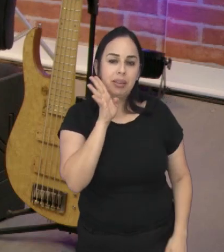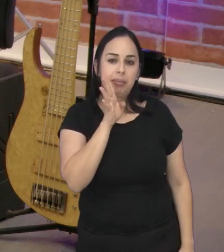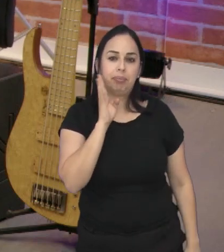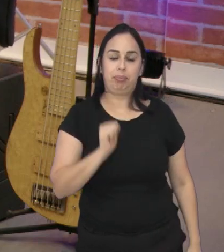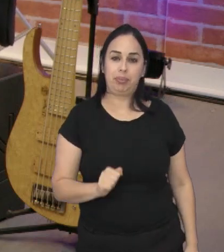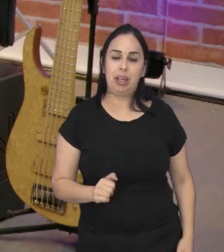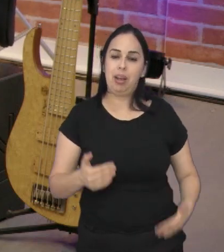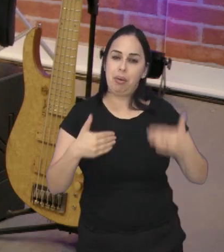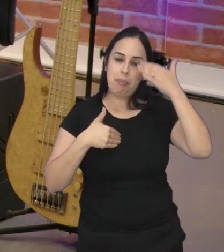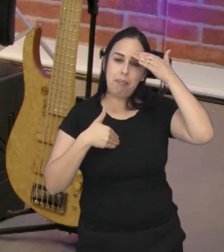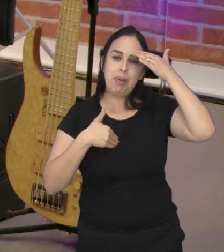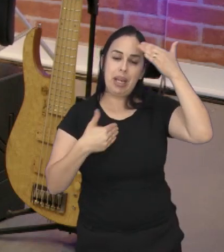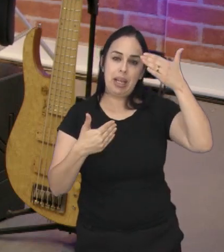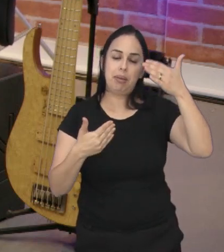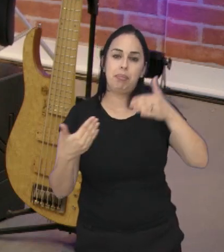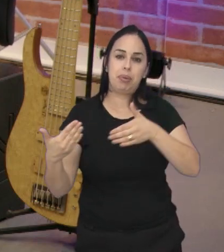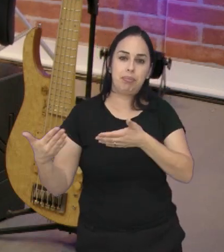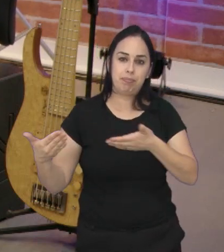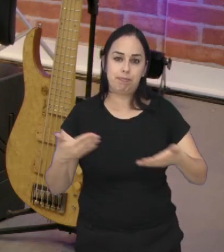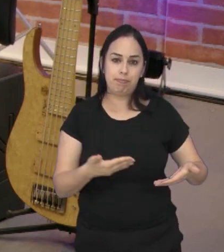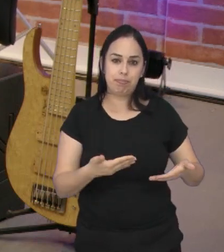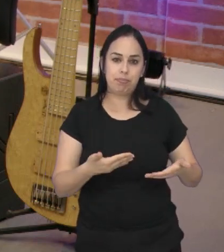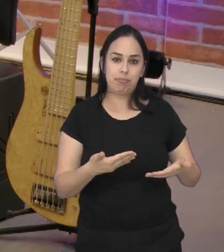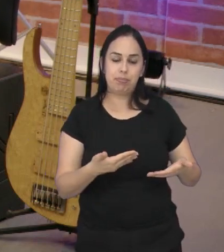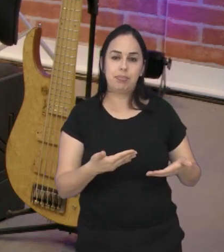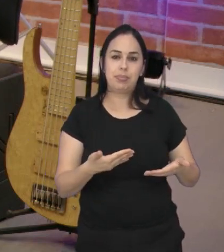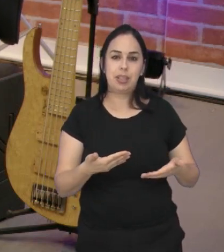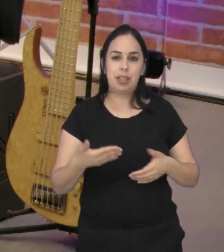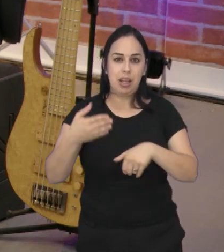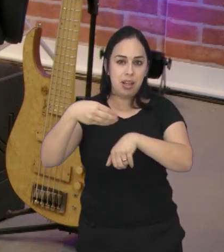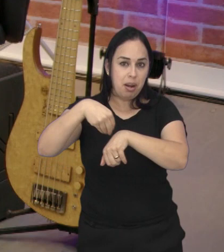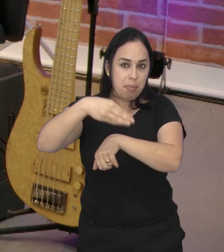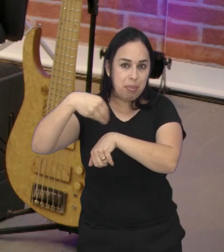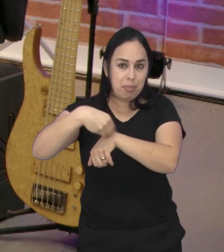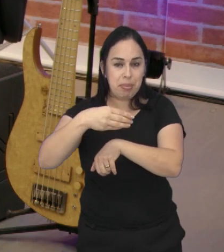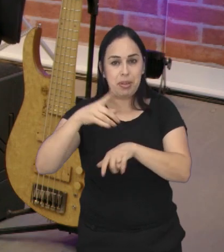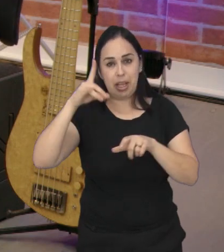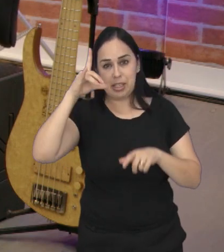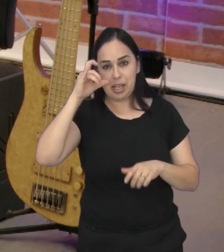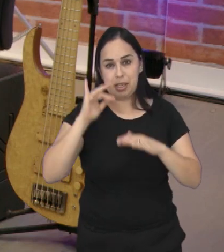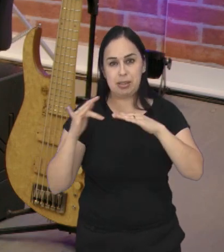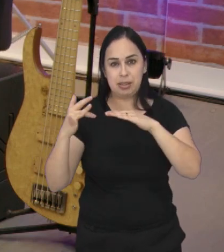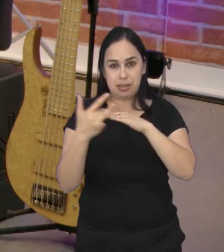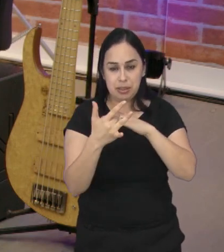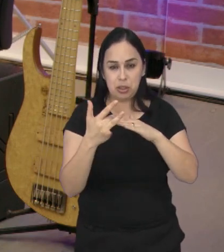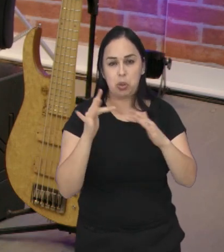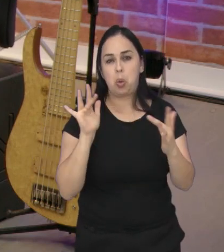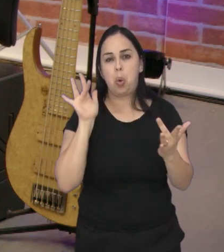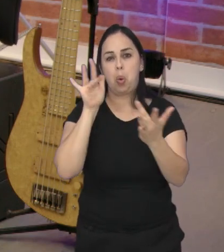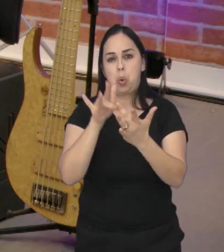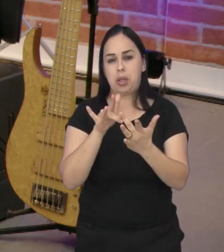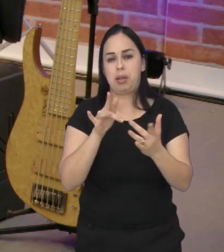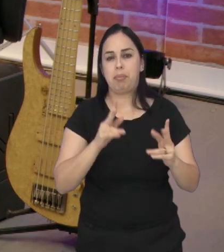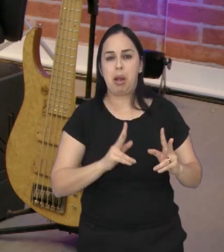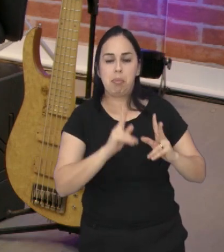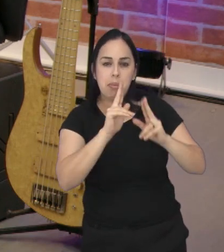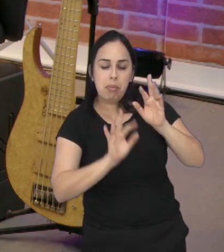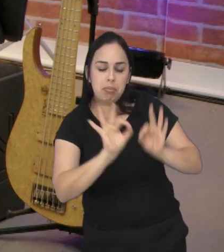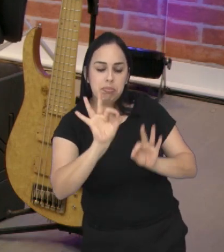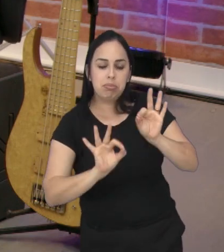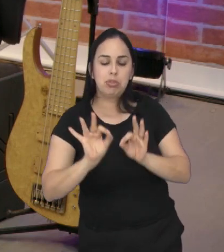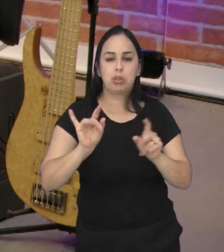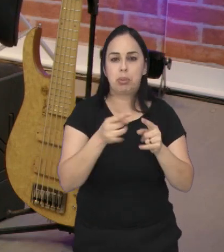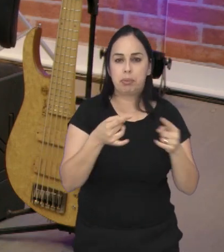legal. Agradeço Tamo você junto. por ter vindo, viu? Ó, deixa aí pra galera suas redes sociais, que quiser entrar em contato com você, tanto para produzir